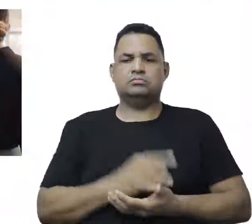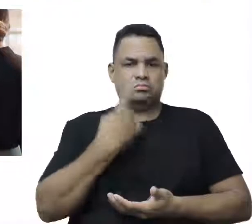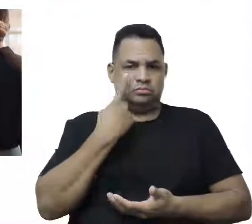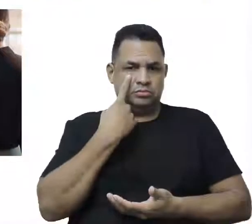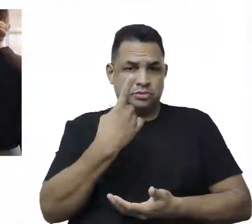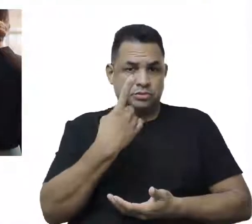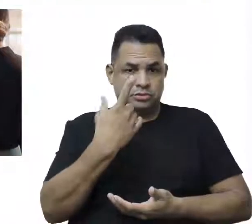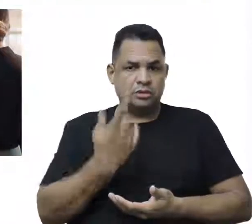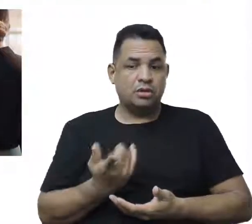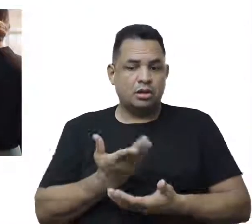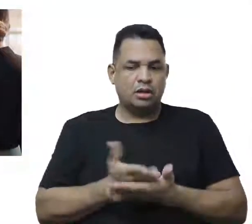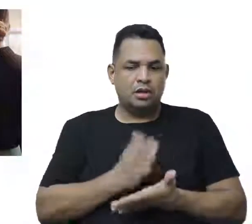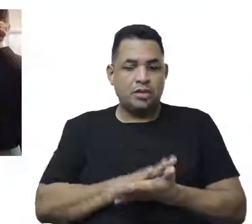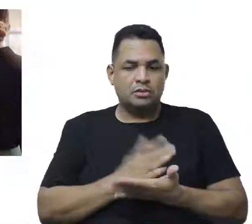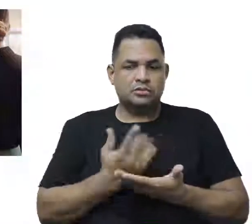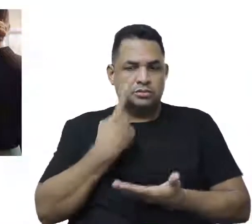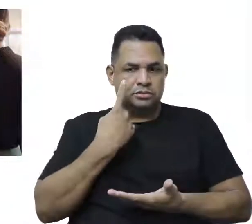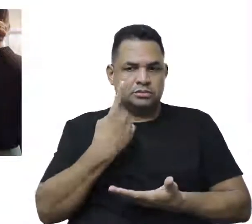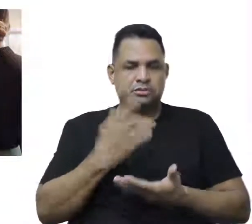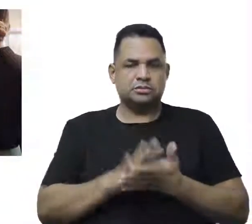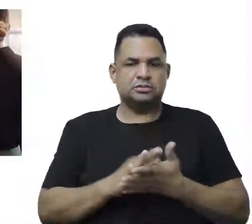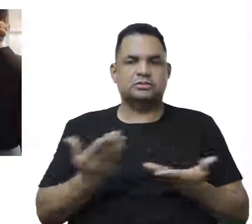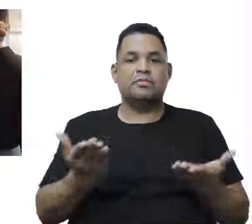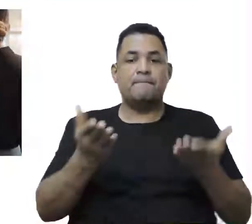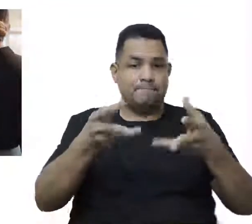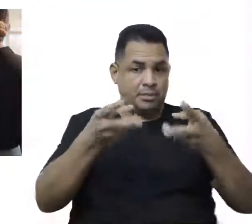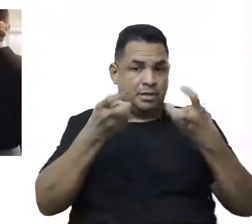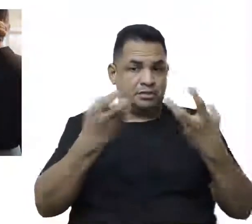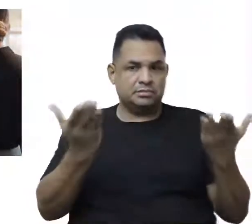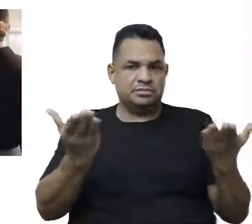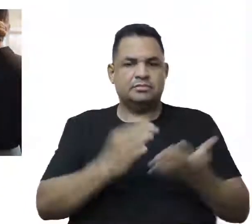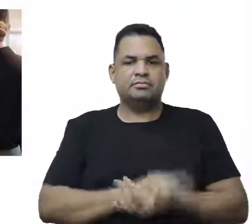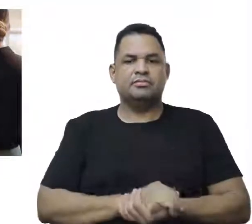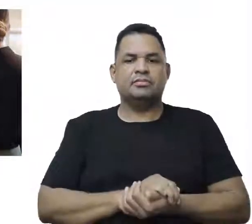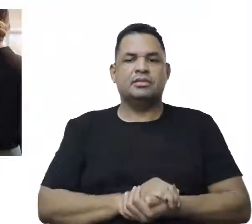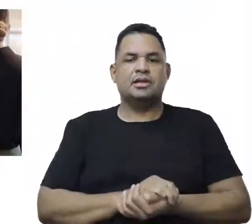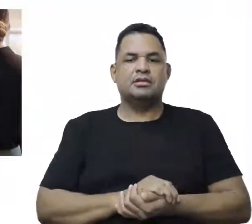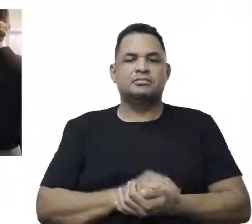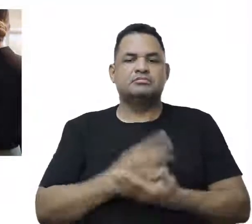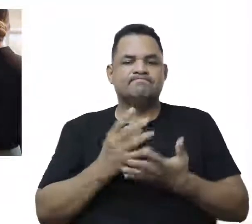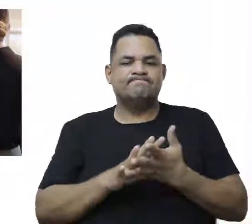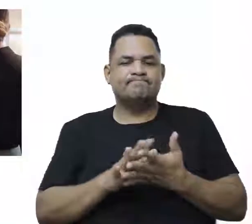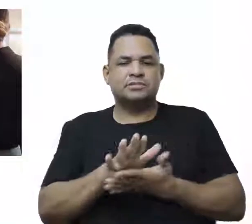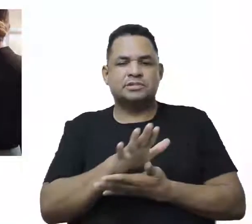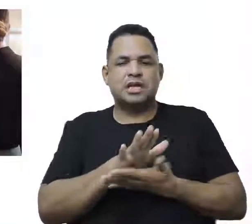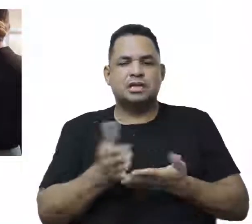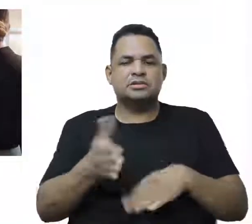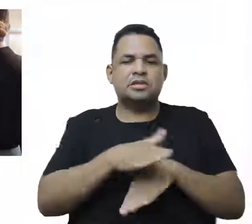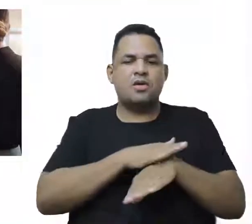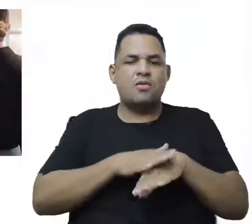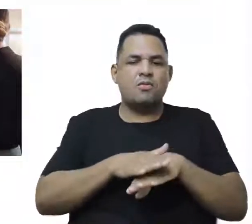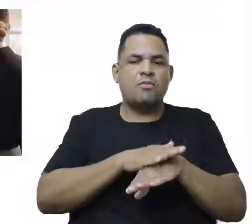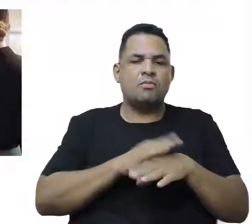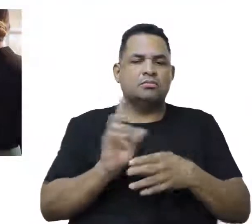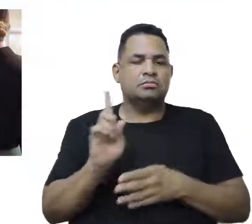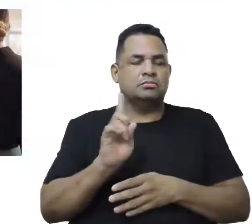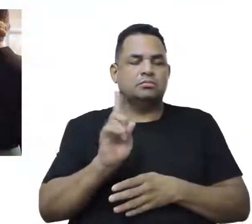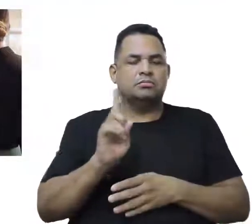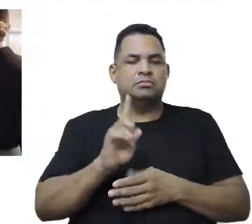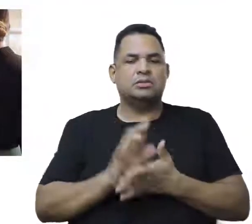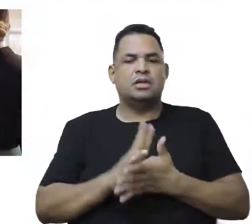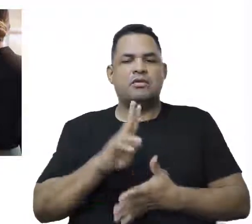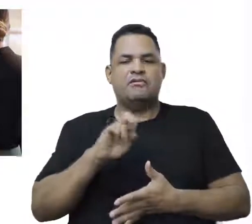o nosso intérprete, vocês vão fazer essa leitura, né? Essa leitura, essa conversação aí de forma não verbal,